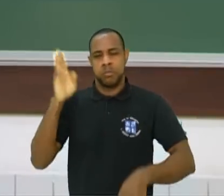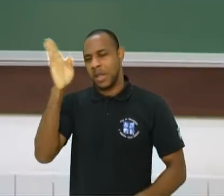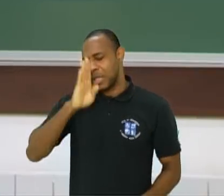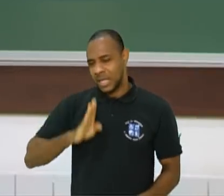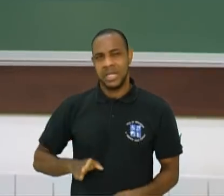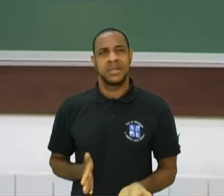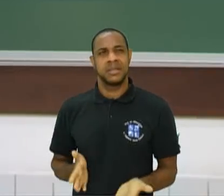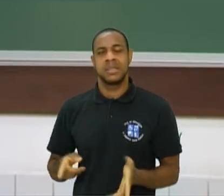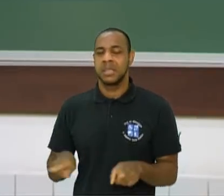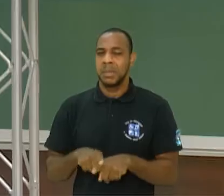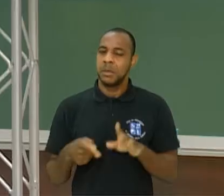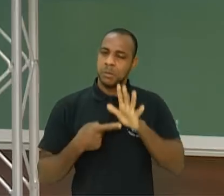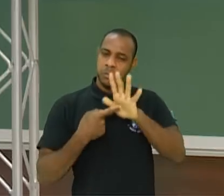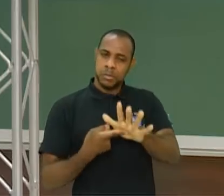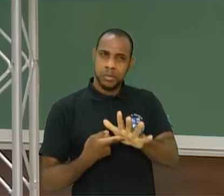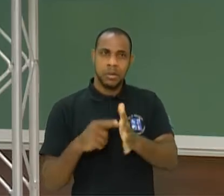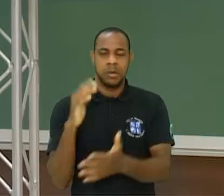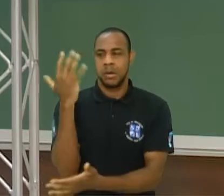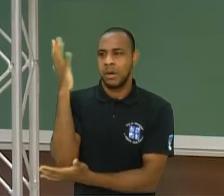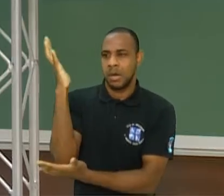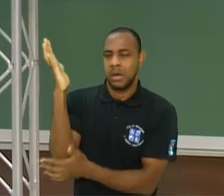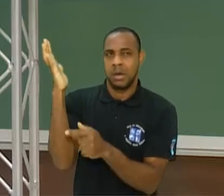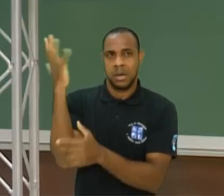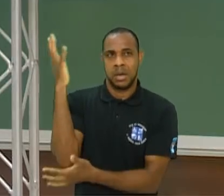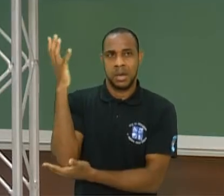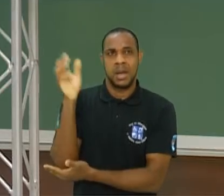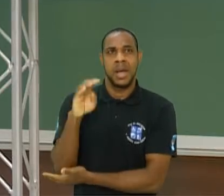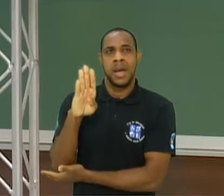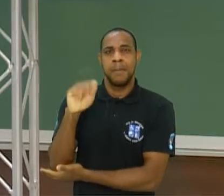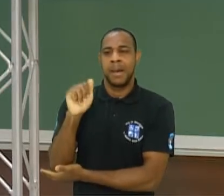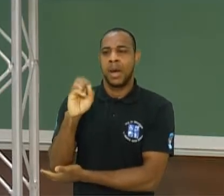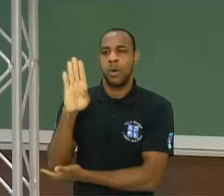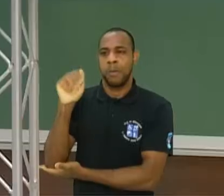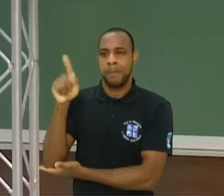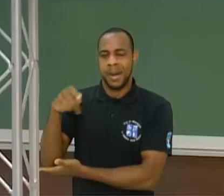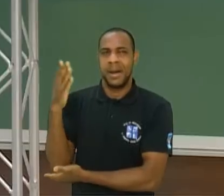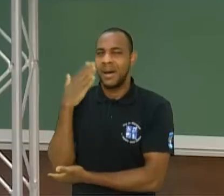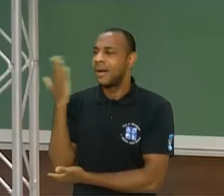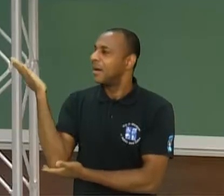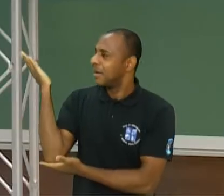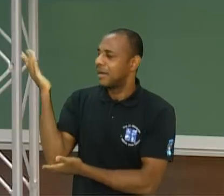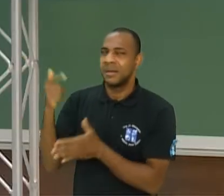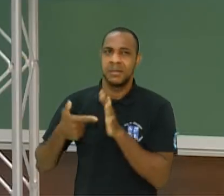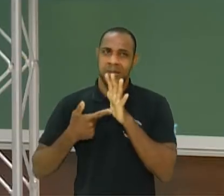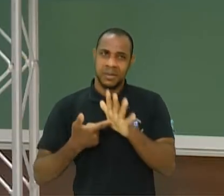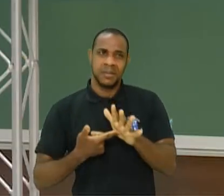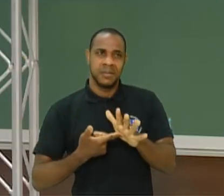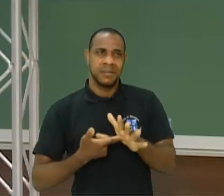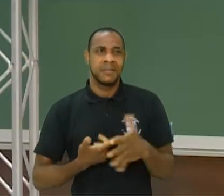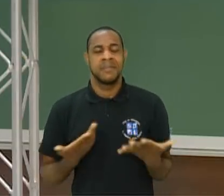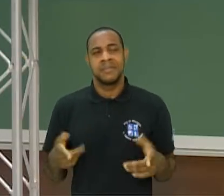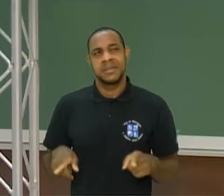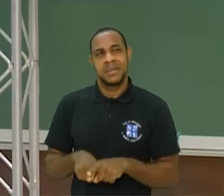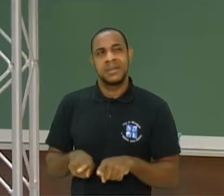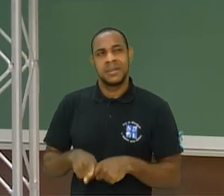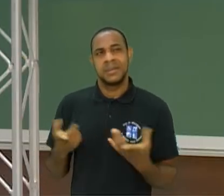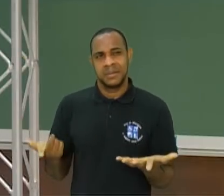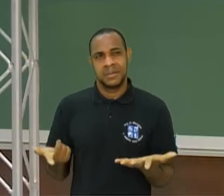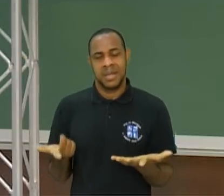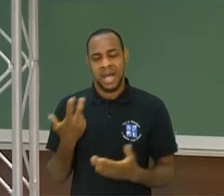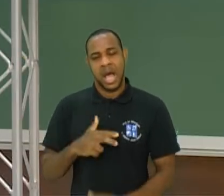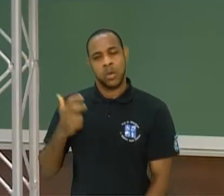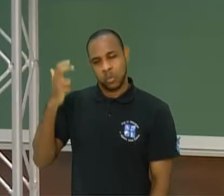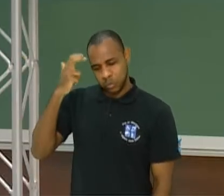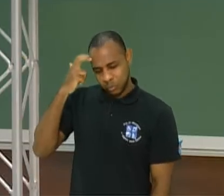ele também representou a força do baobá, né? E representando o baobá, representou também a